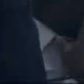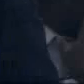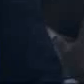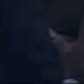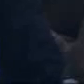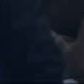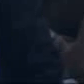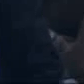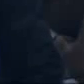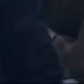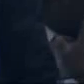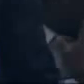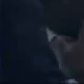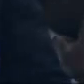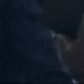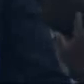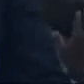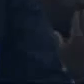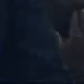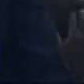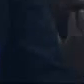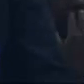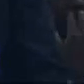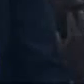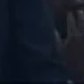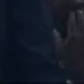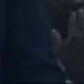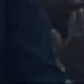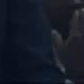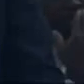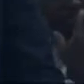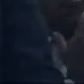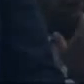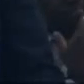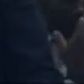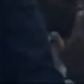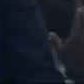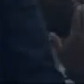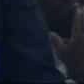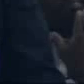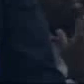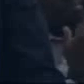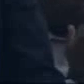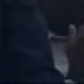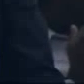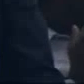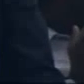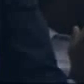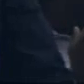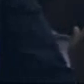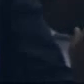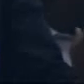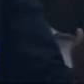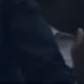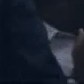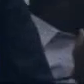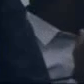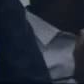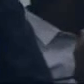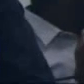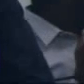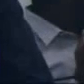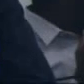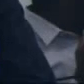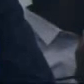Faz 5 meses que eu estou esperando uma resposta. Agora, é uma árvore que